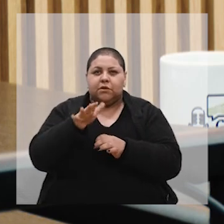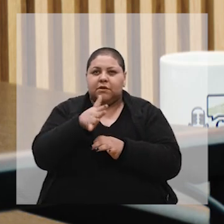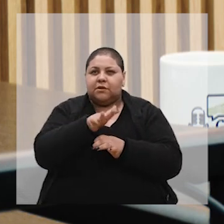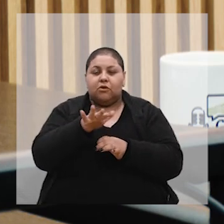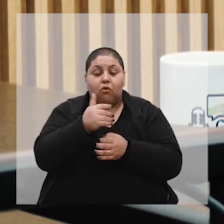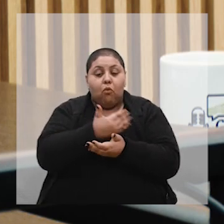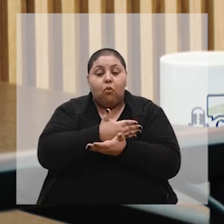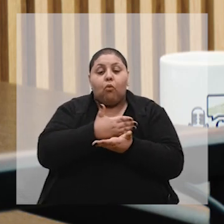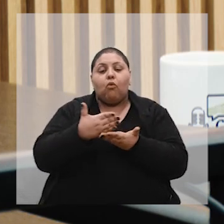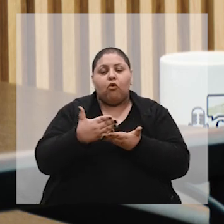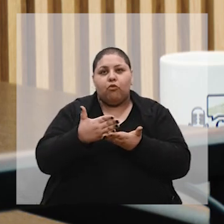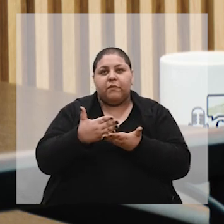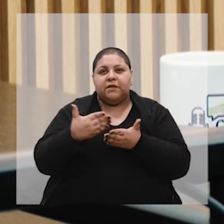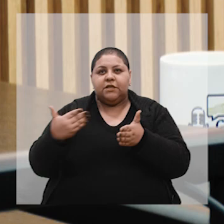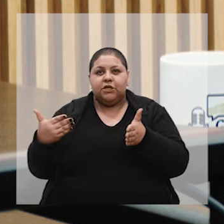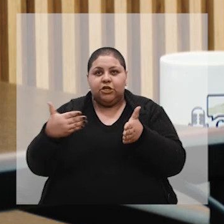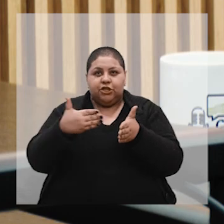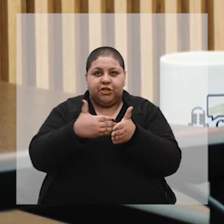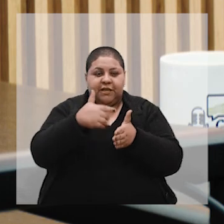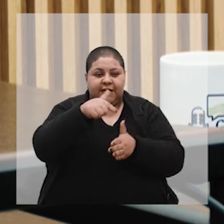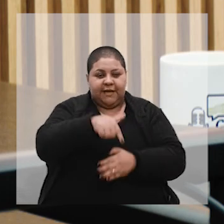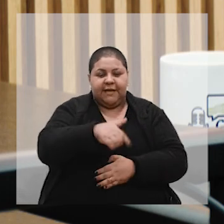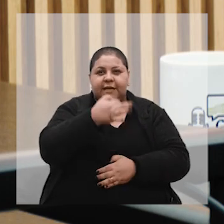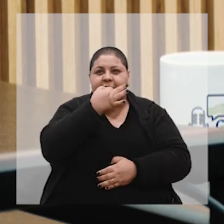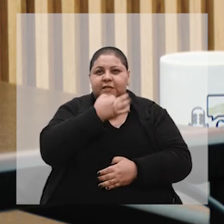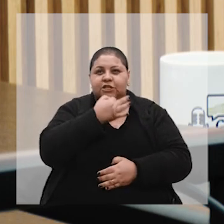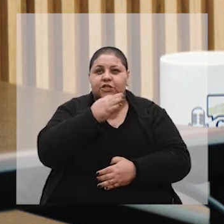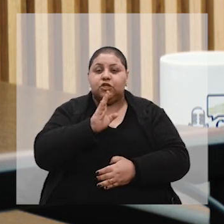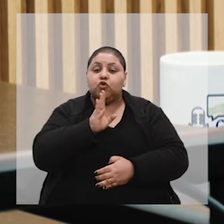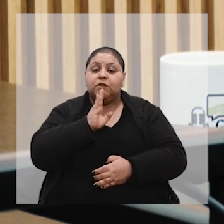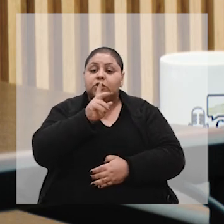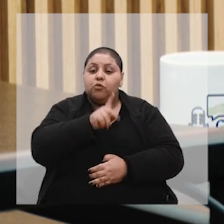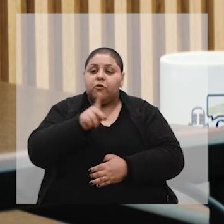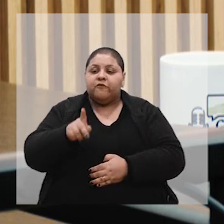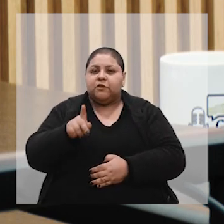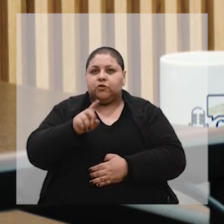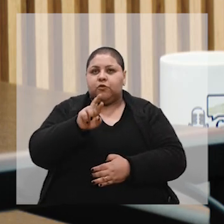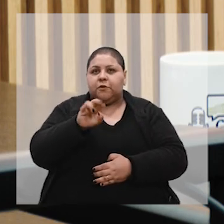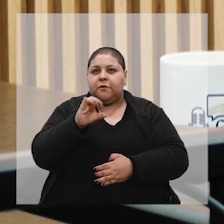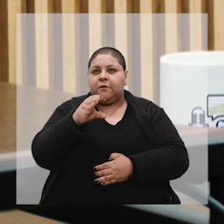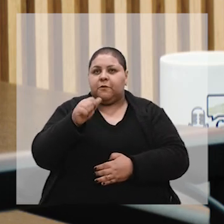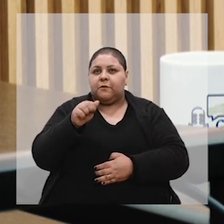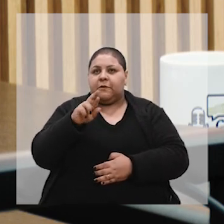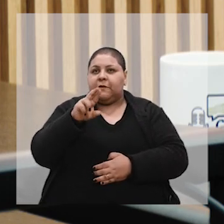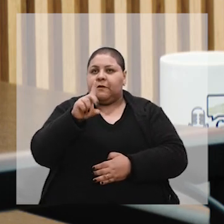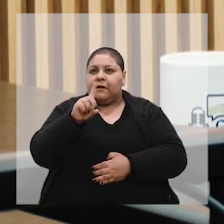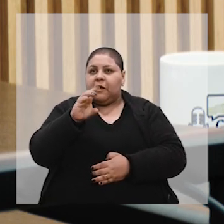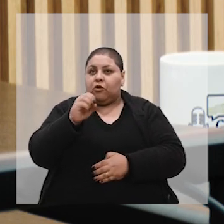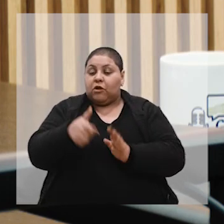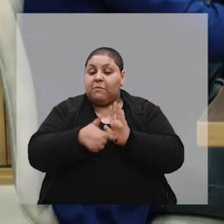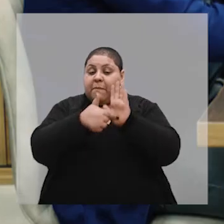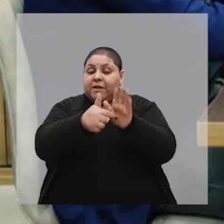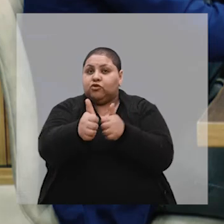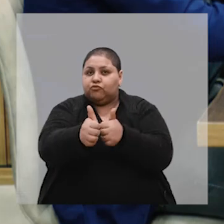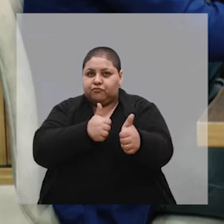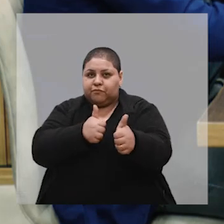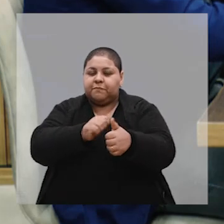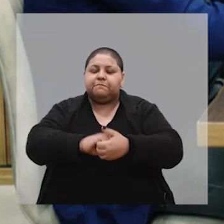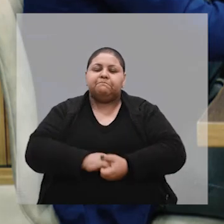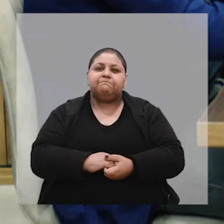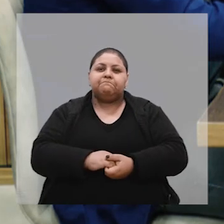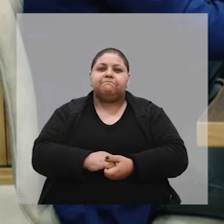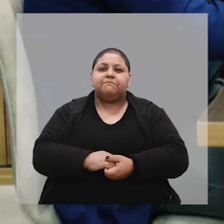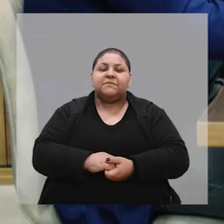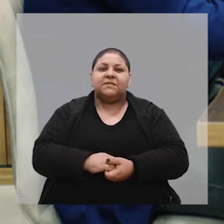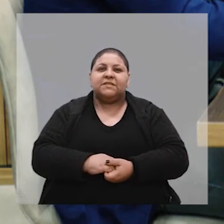mais ou menos a porta de entrada foi quando eu cheguei e conheci o professor Ricardo Barbosa, que me apresentou o atletismo. A gente sabe que